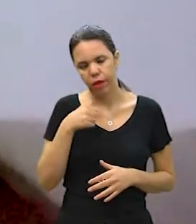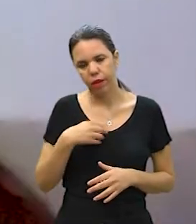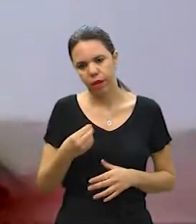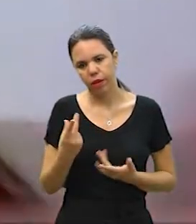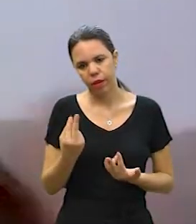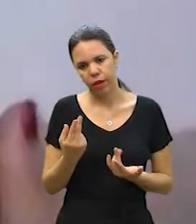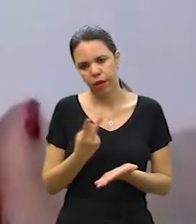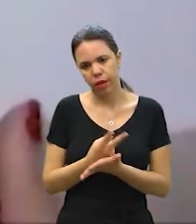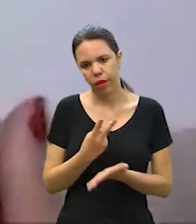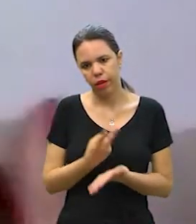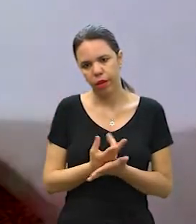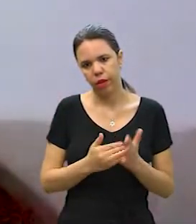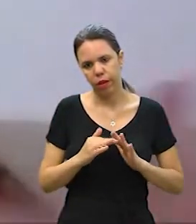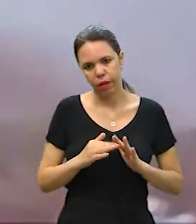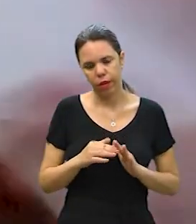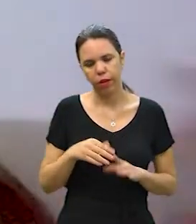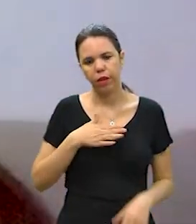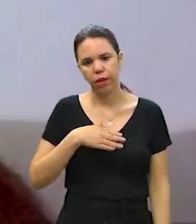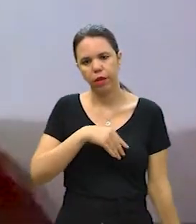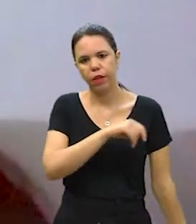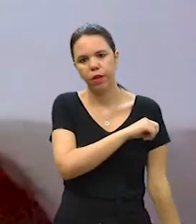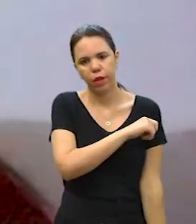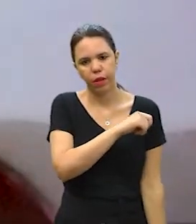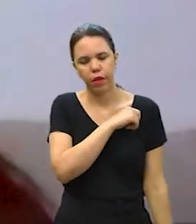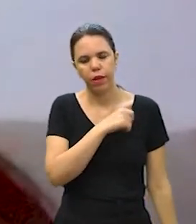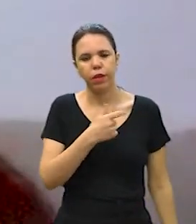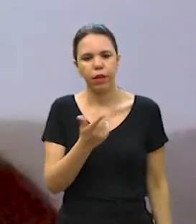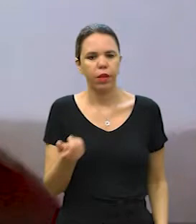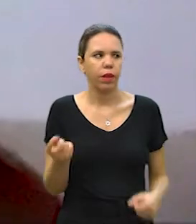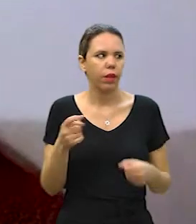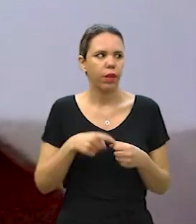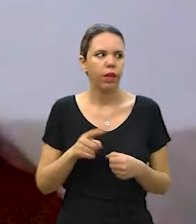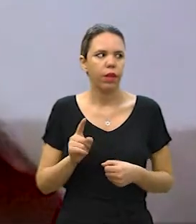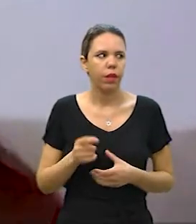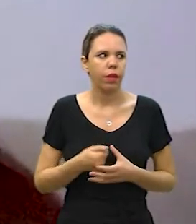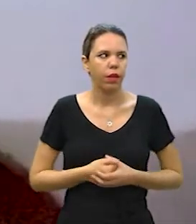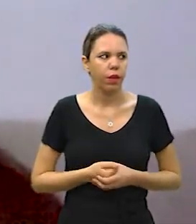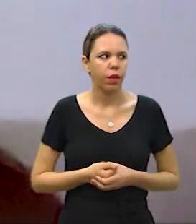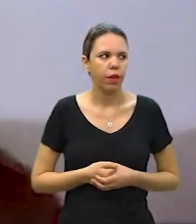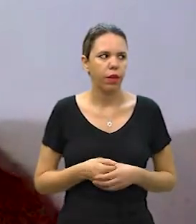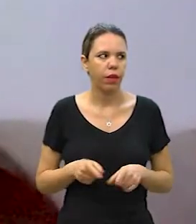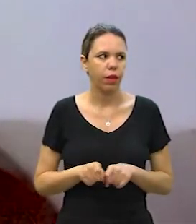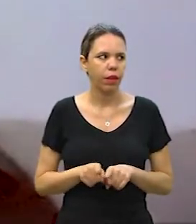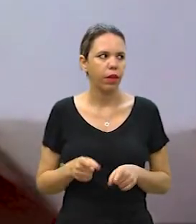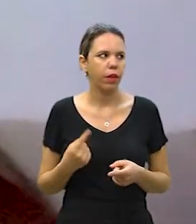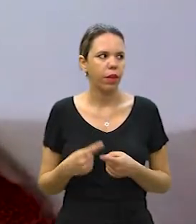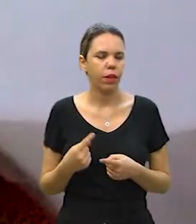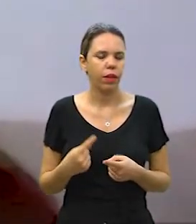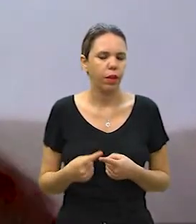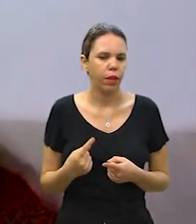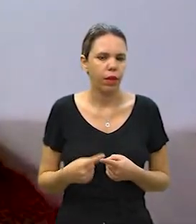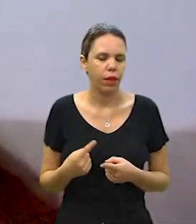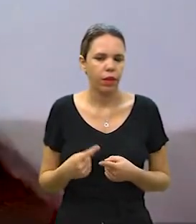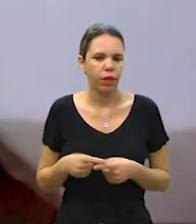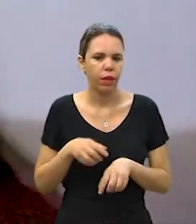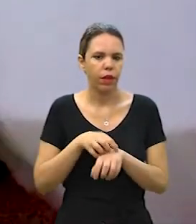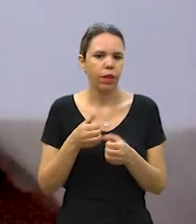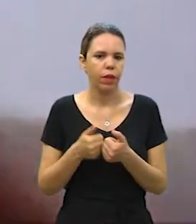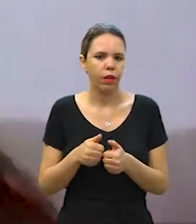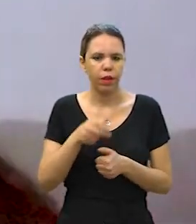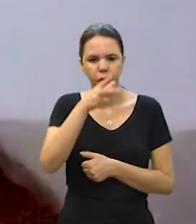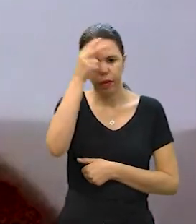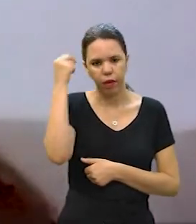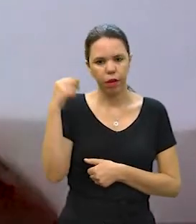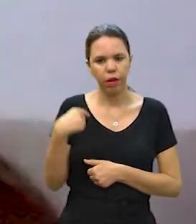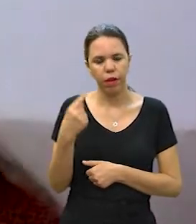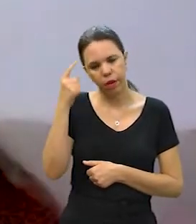mesma escola, aliás, ela é minha aluna, e ela também não retomou, e também não retomou por questão do transporte público, porque a gente